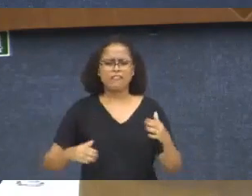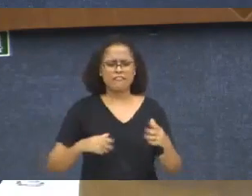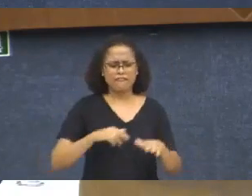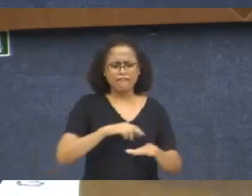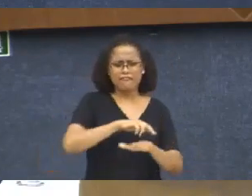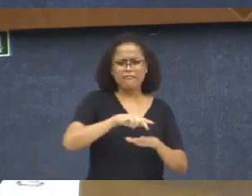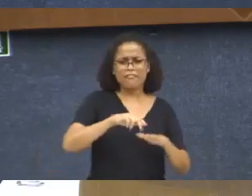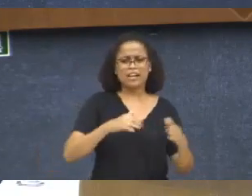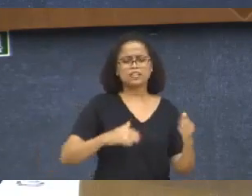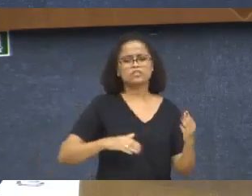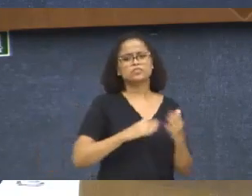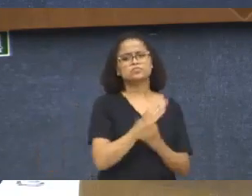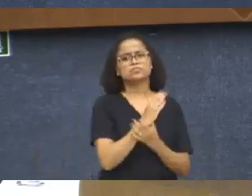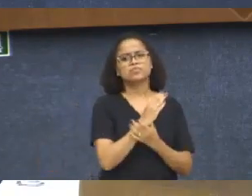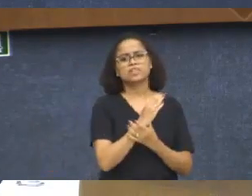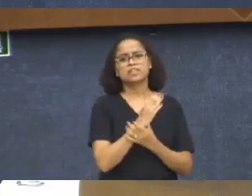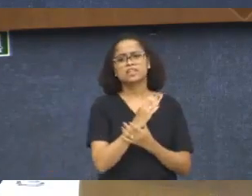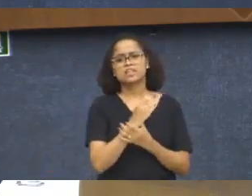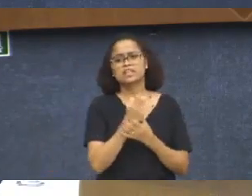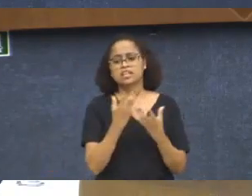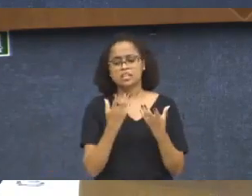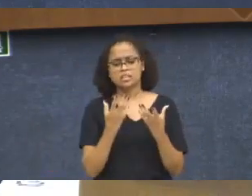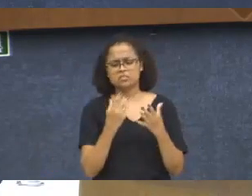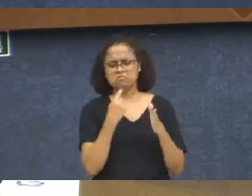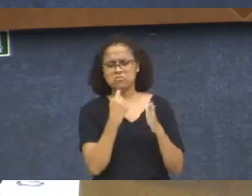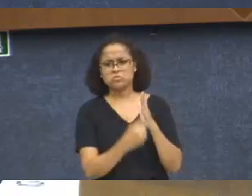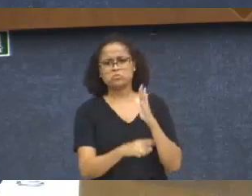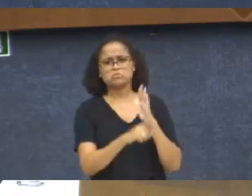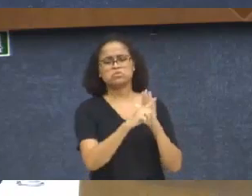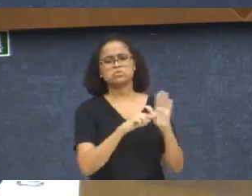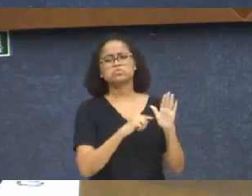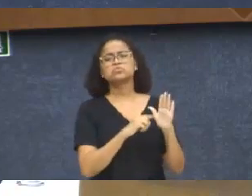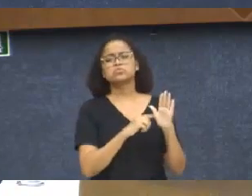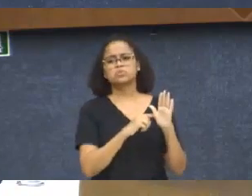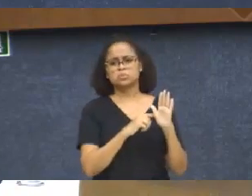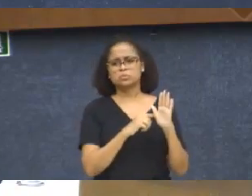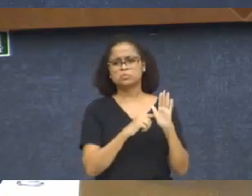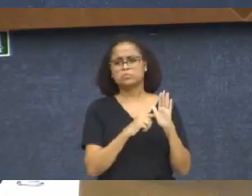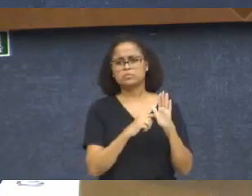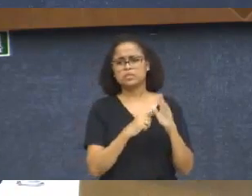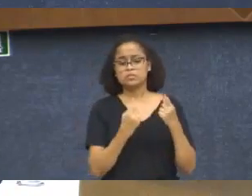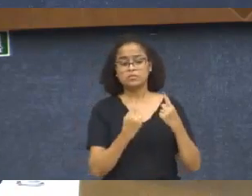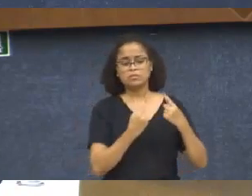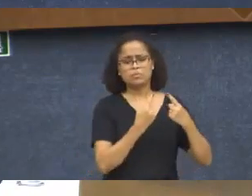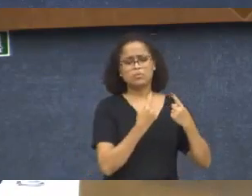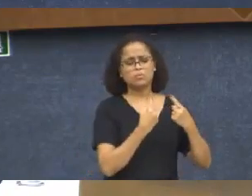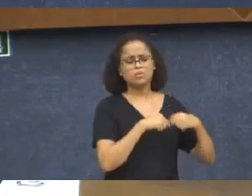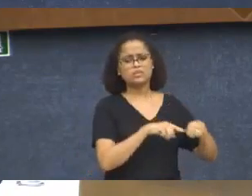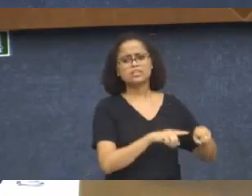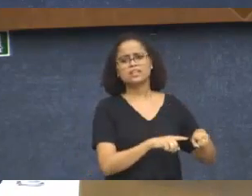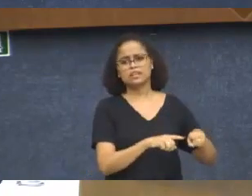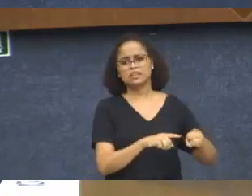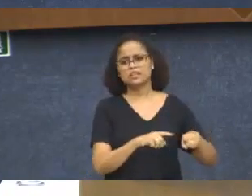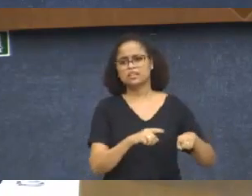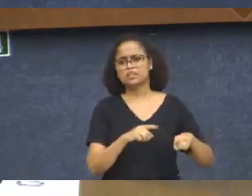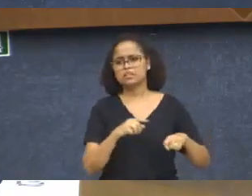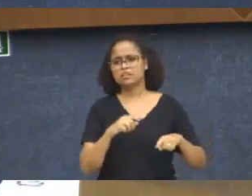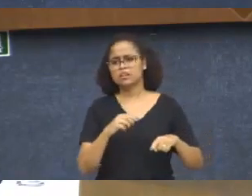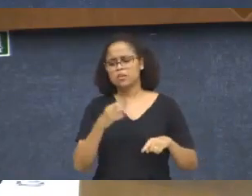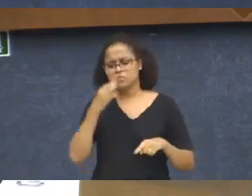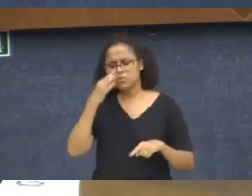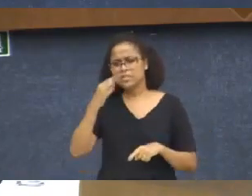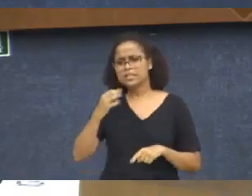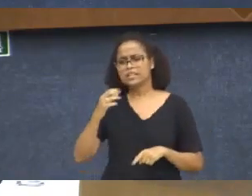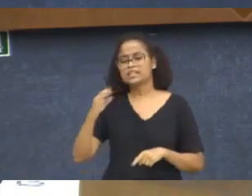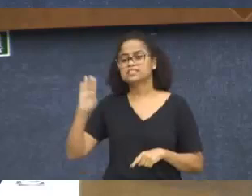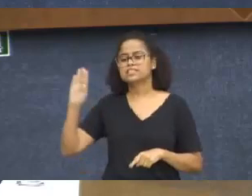vezes ilegais, inconstitucionais, que são contrários ao interesse da cidade. O interesse da cidade passa por onde? É por